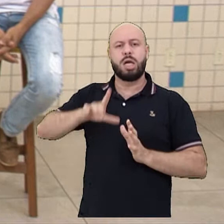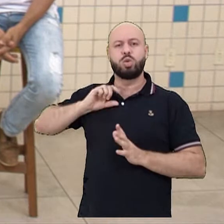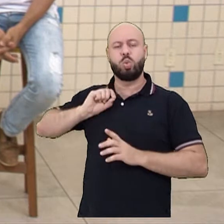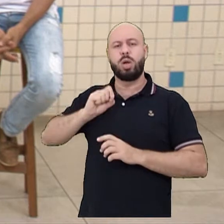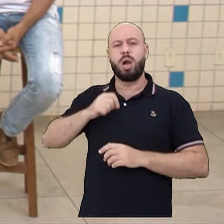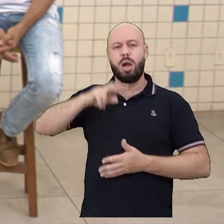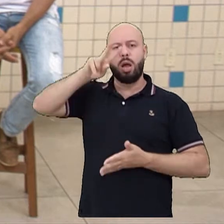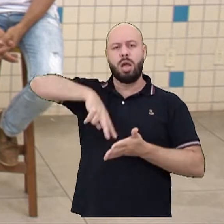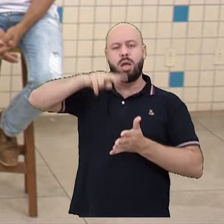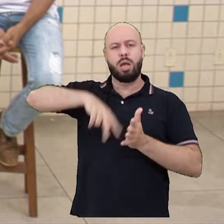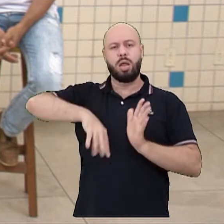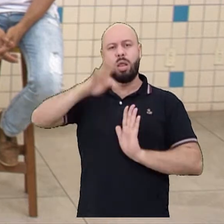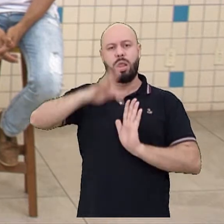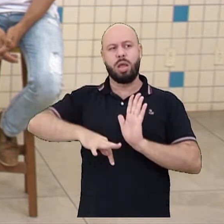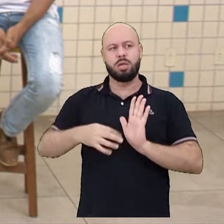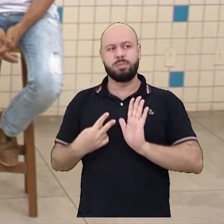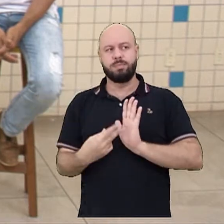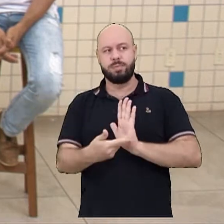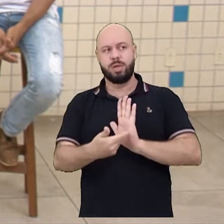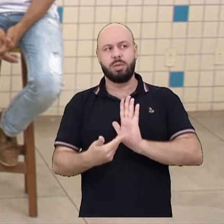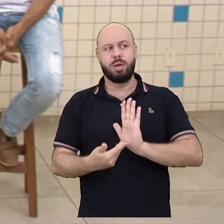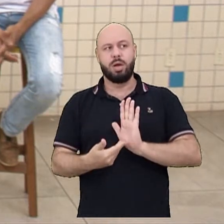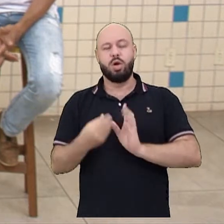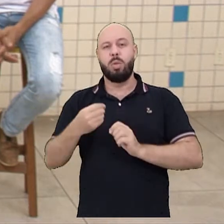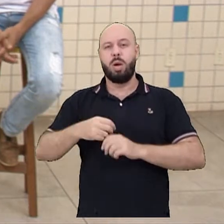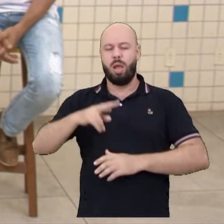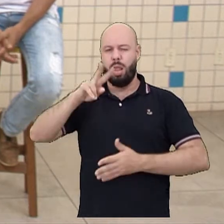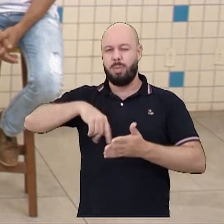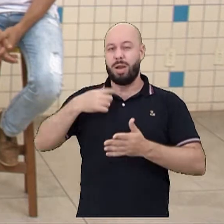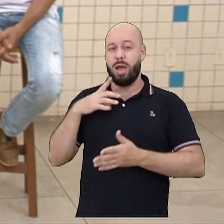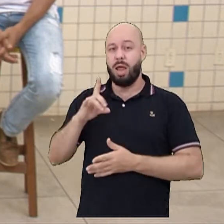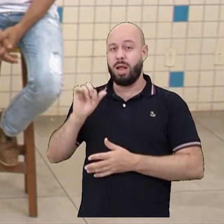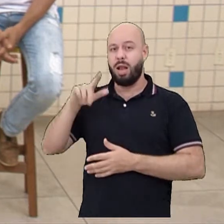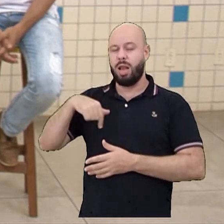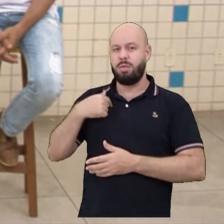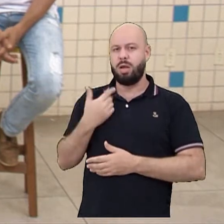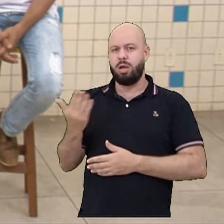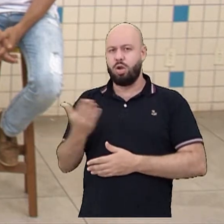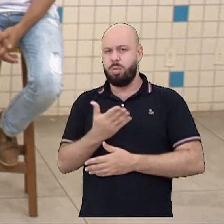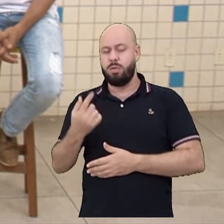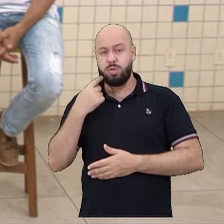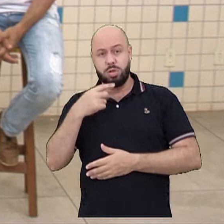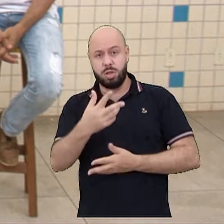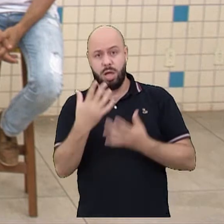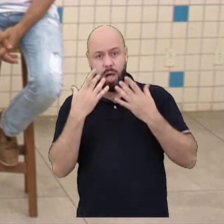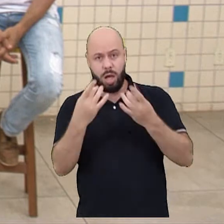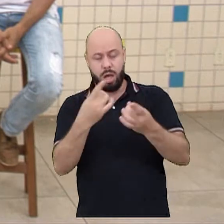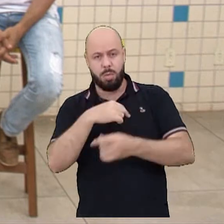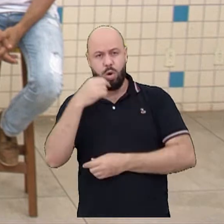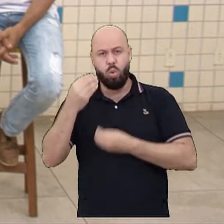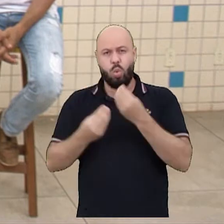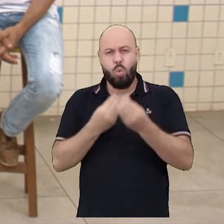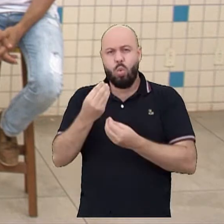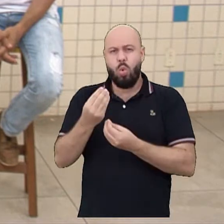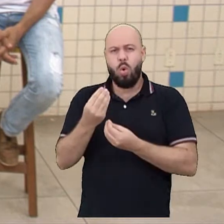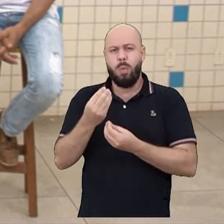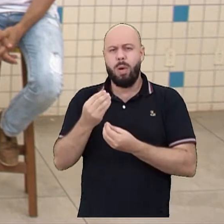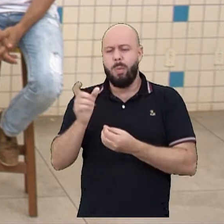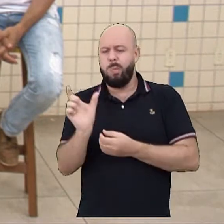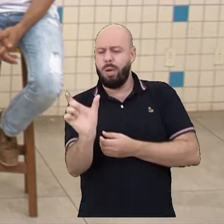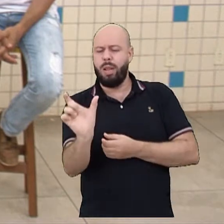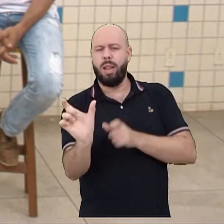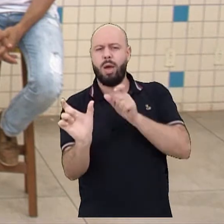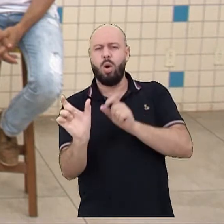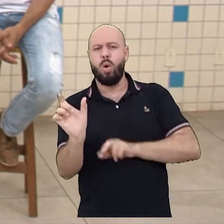fazer a leitura de um pequeno texto. O professor Darlan vai fazer essa leitura e eu gostaria que vocês prestassem atenção em como os link words